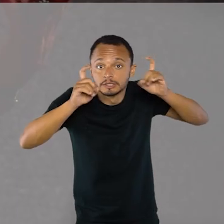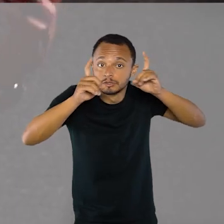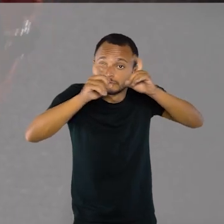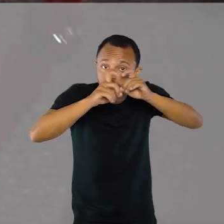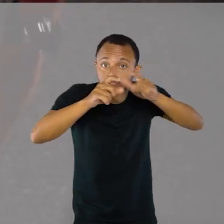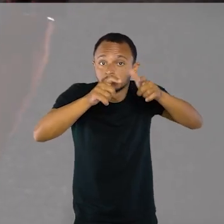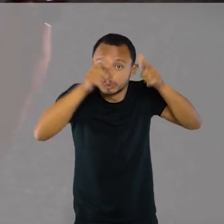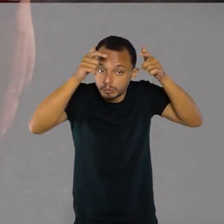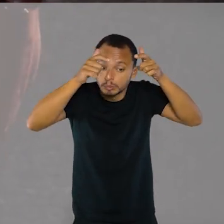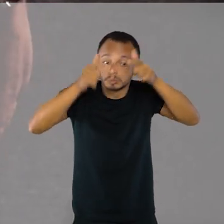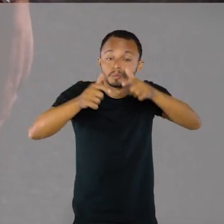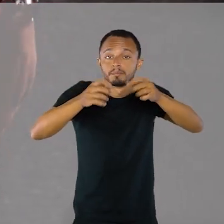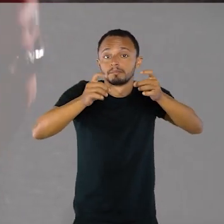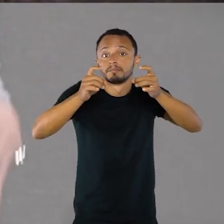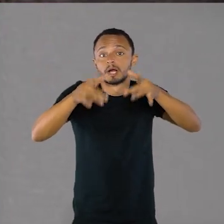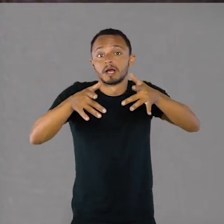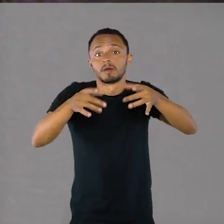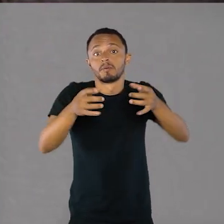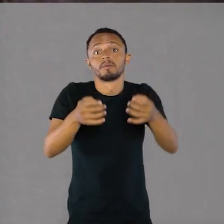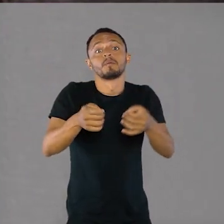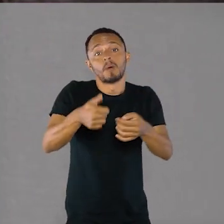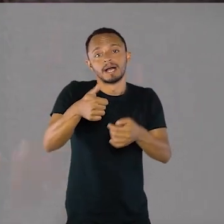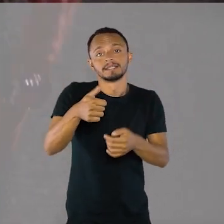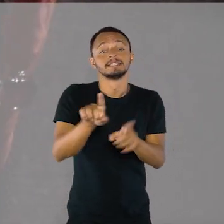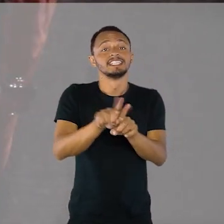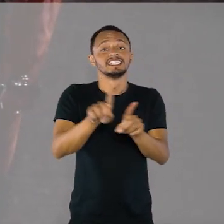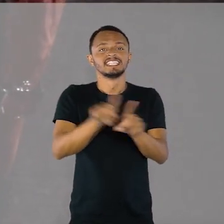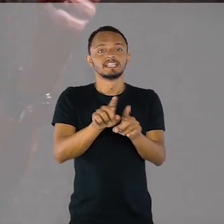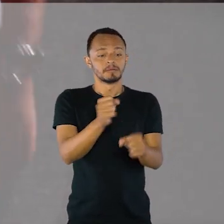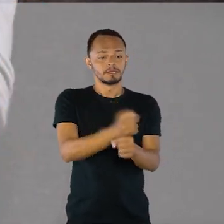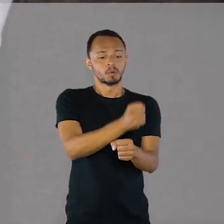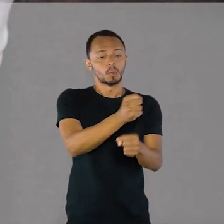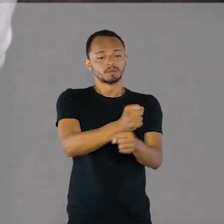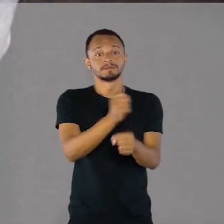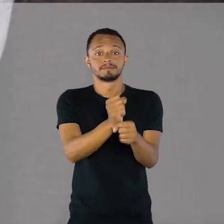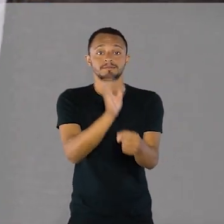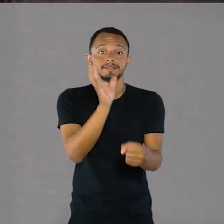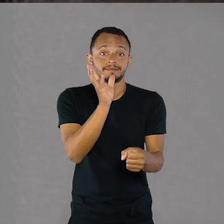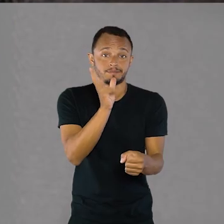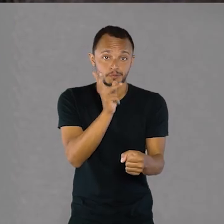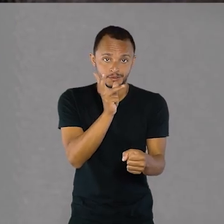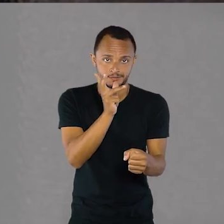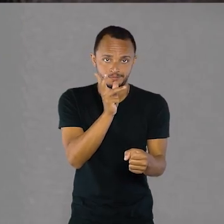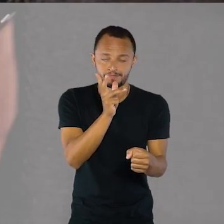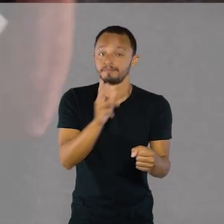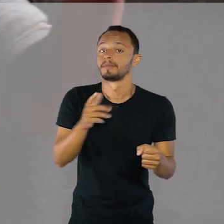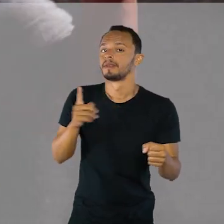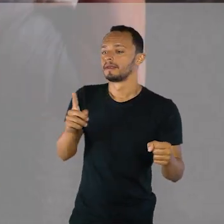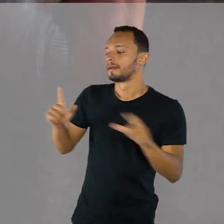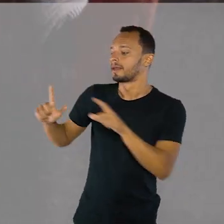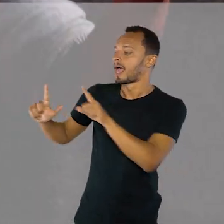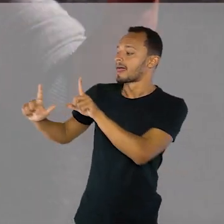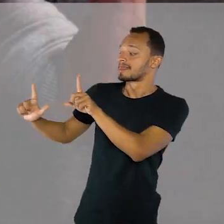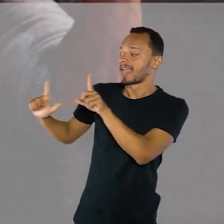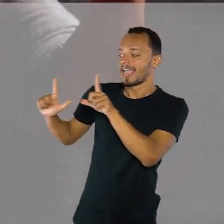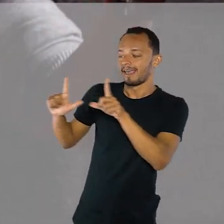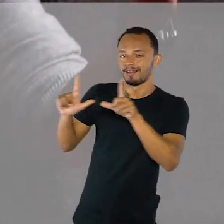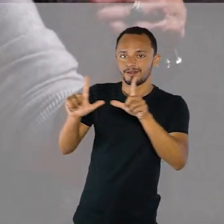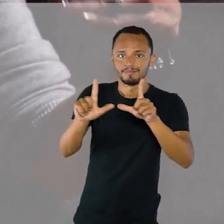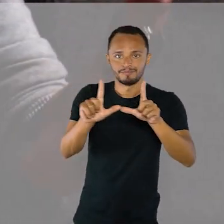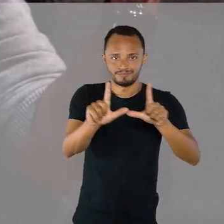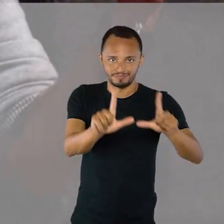Monumento do Ipiranga tem os seus trabalhos retardados. Com isso, a tela do Pedro Américo ficou